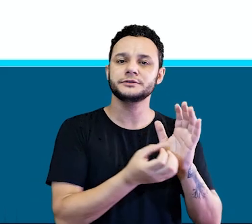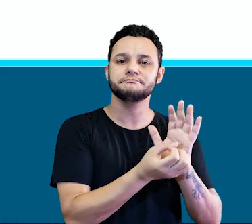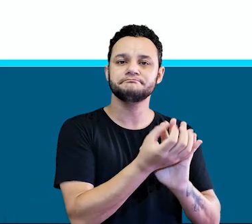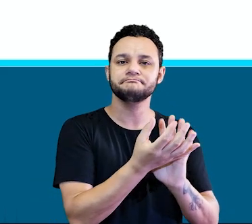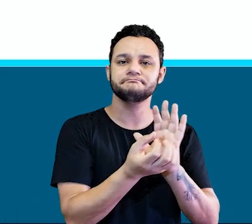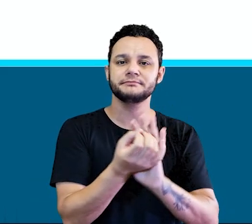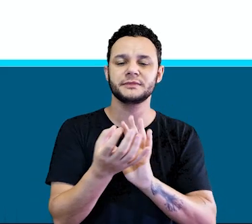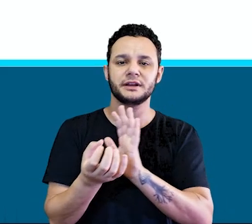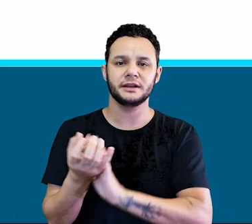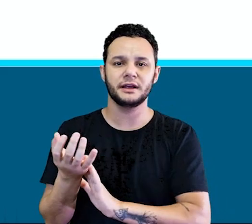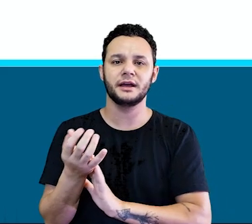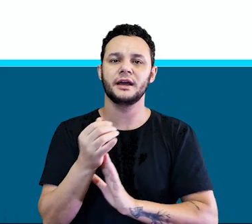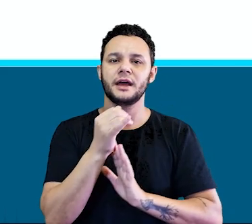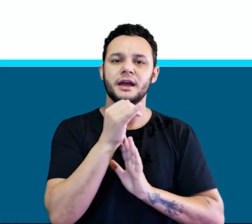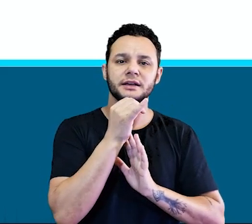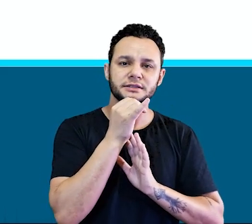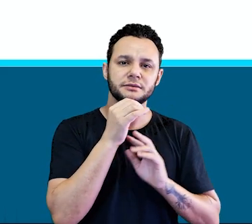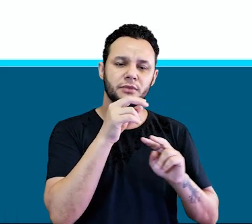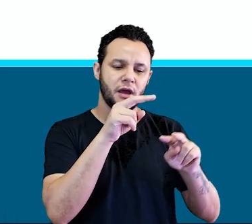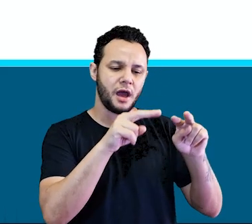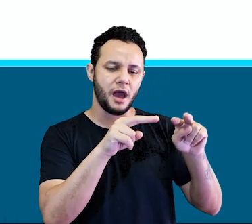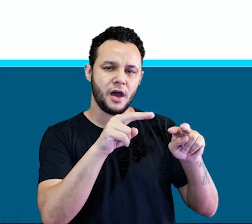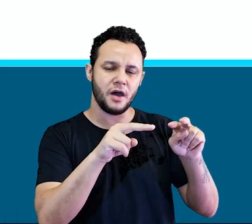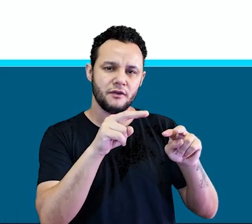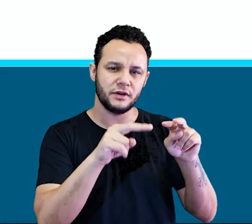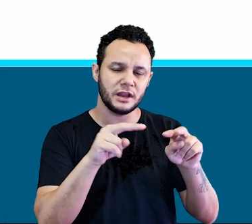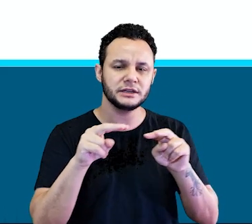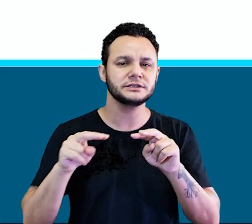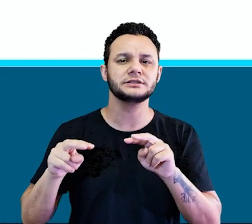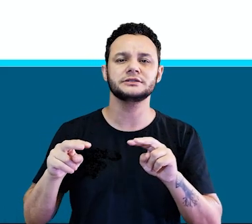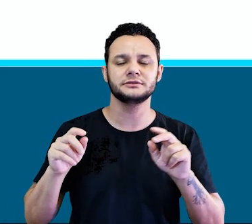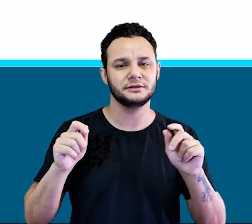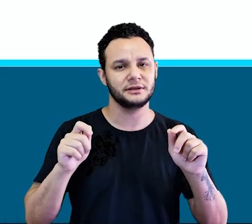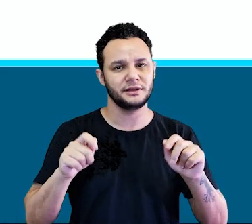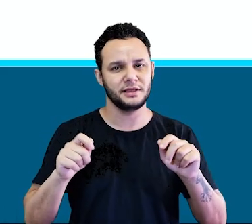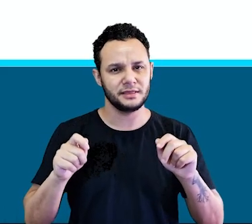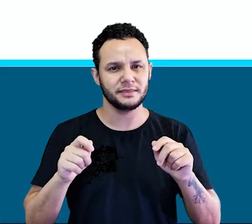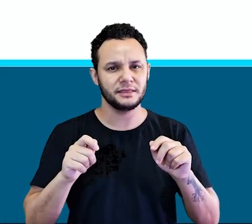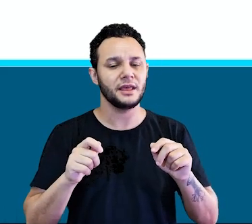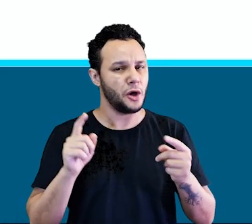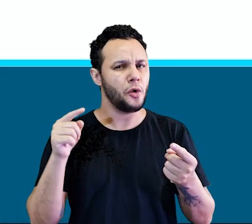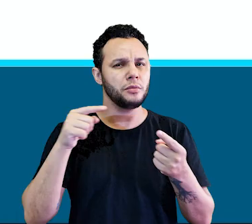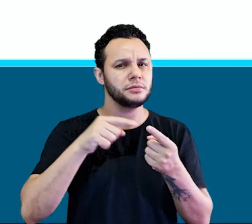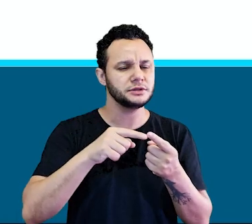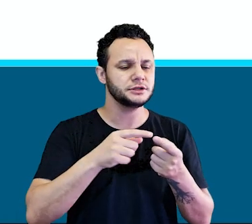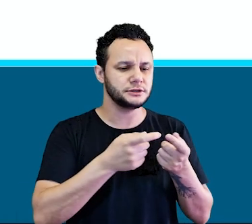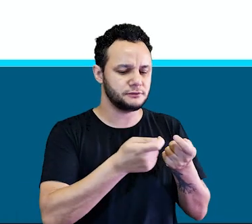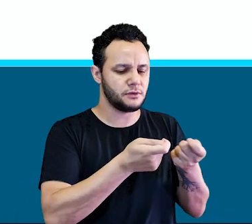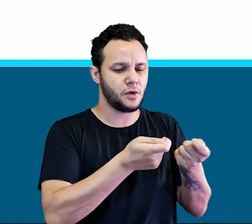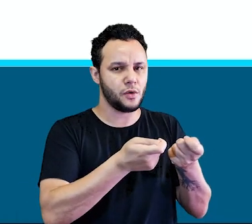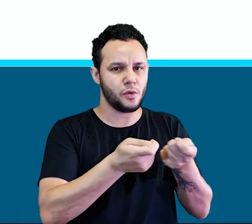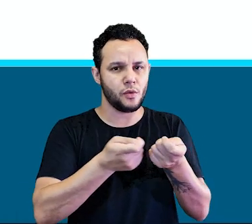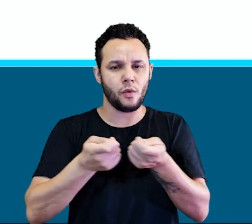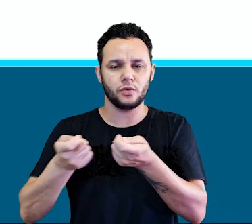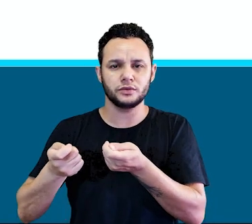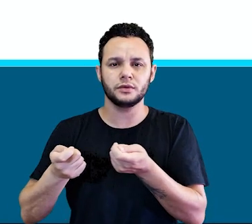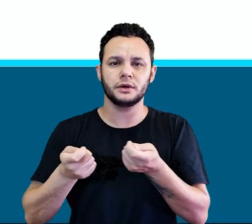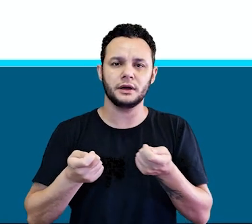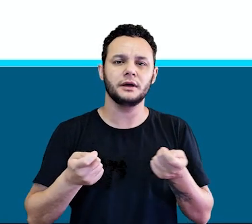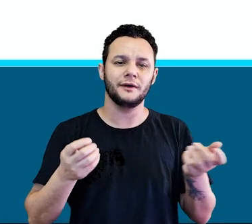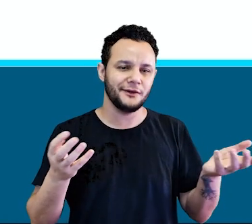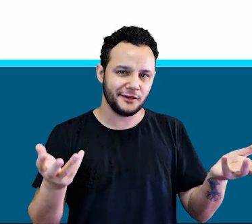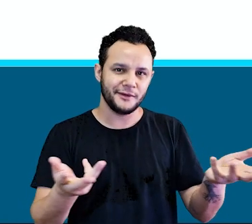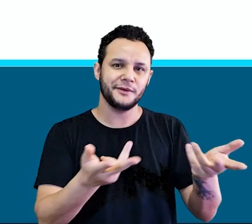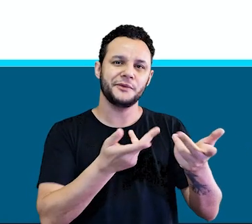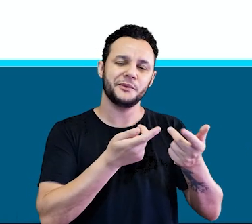sendo criadas avaliações, por exemplo, em larga escala, que são formas, né, de controle também